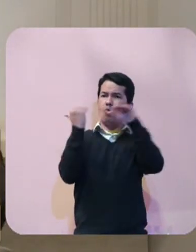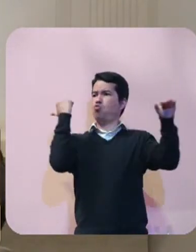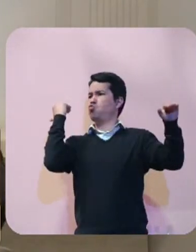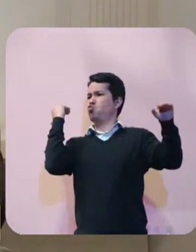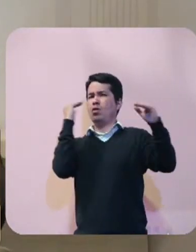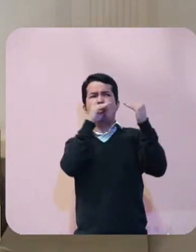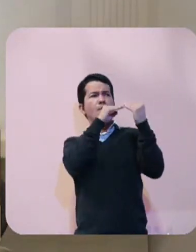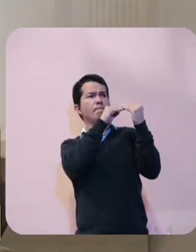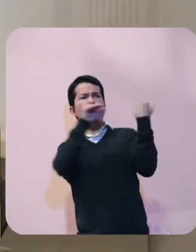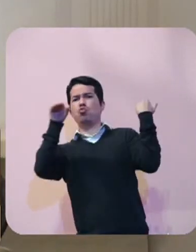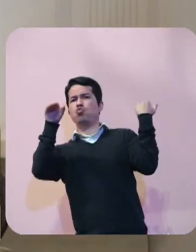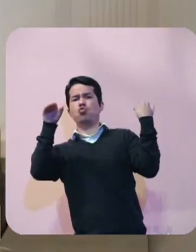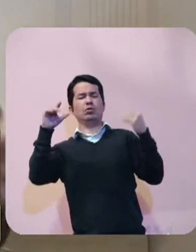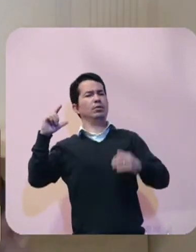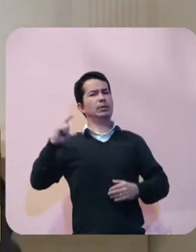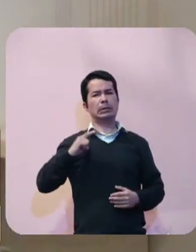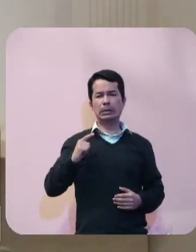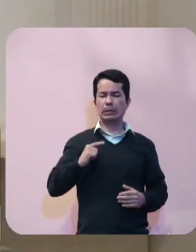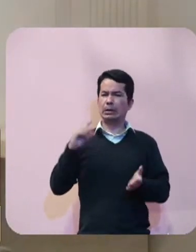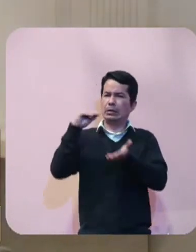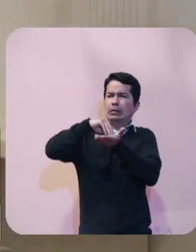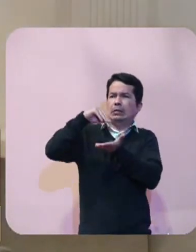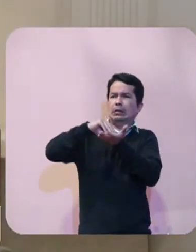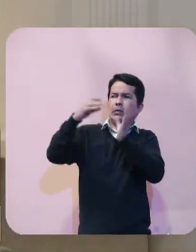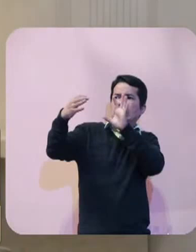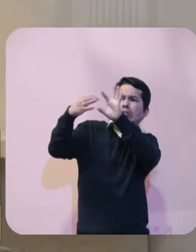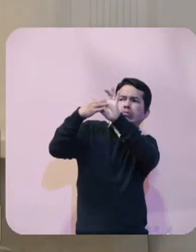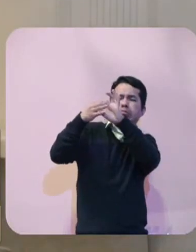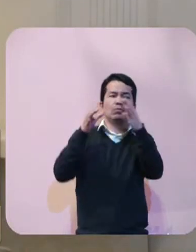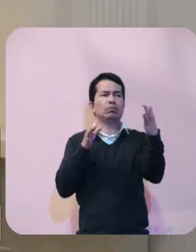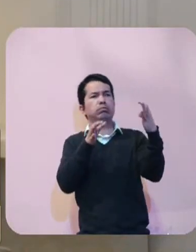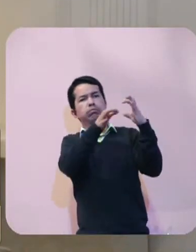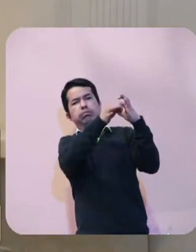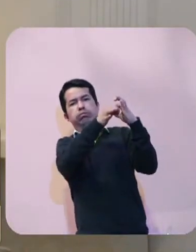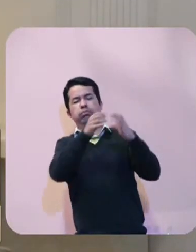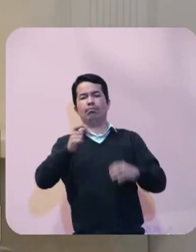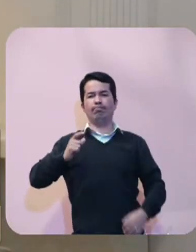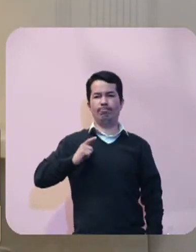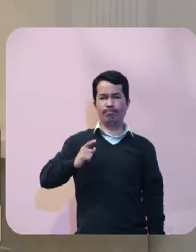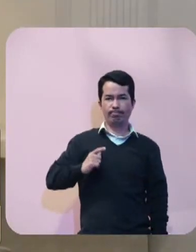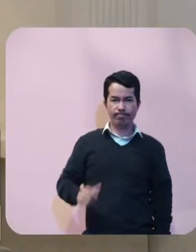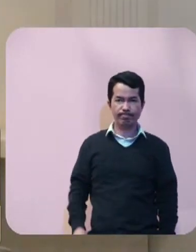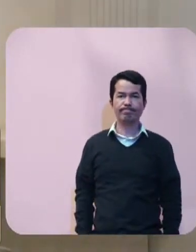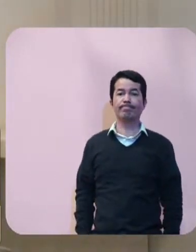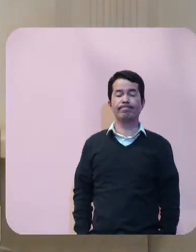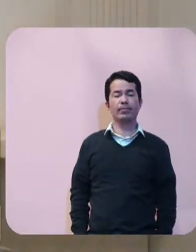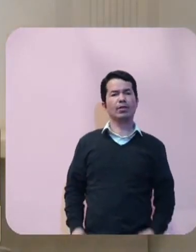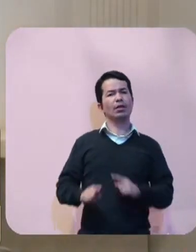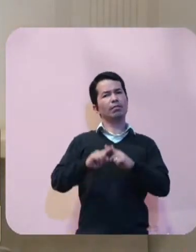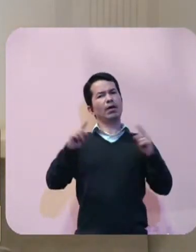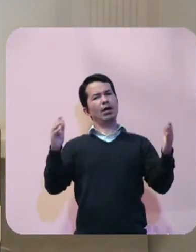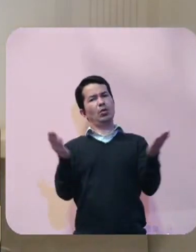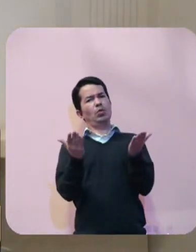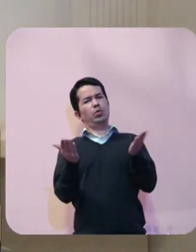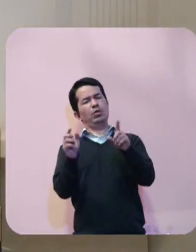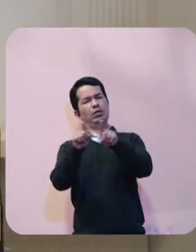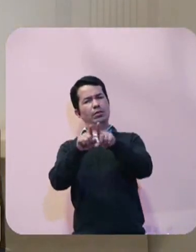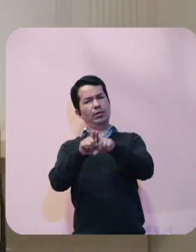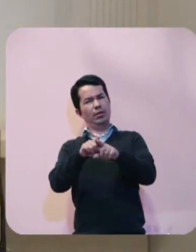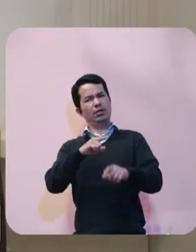seu rumo e do relacionamento correto. E o Senhor afirma que a única coisa